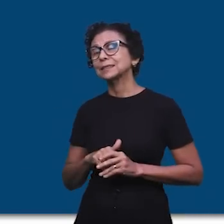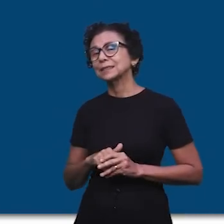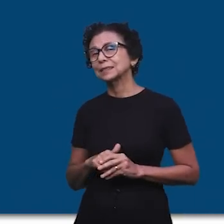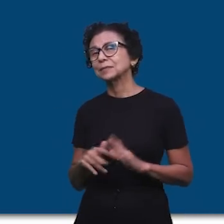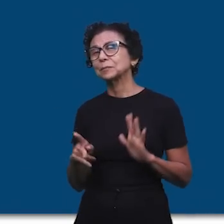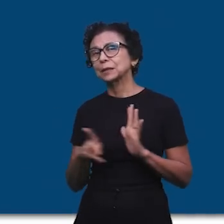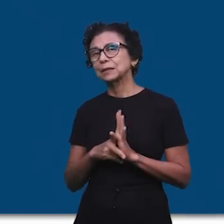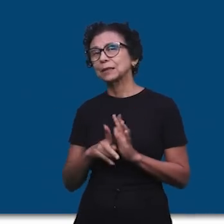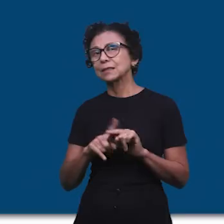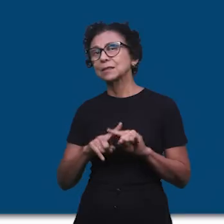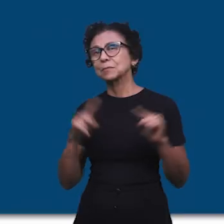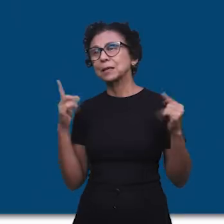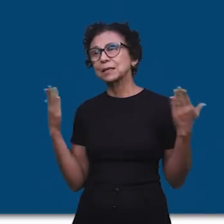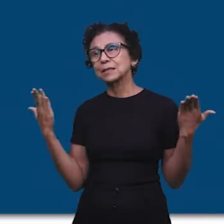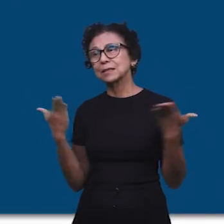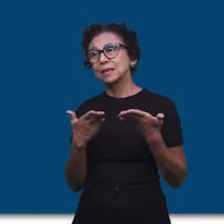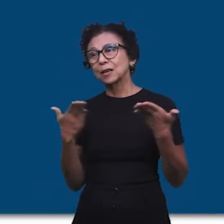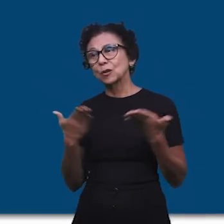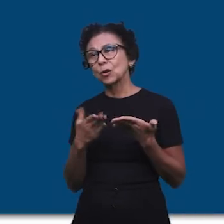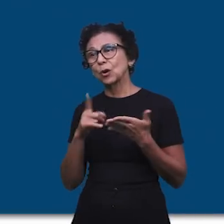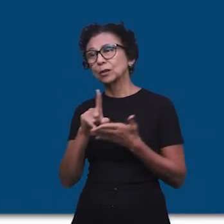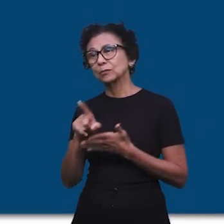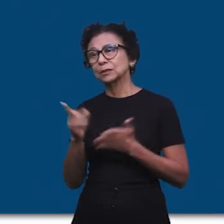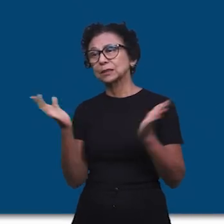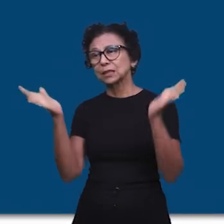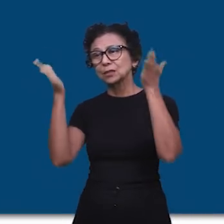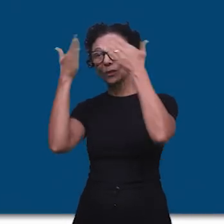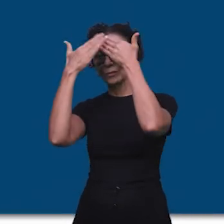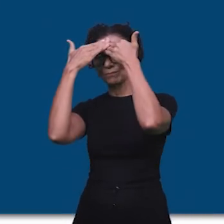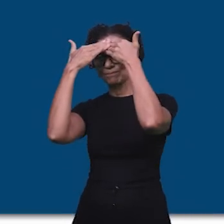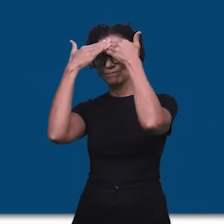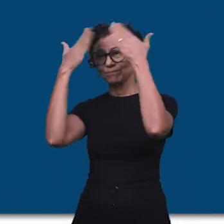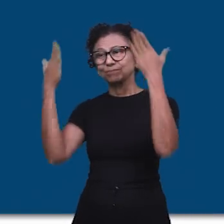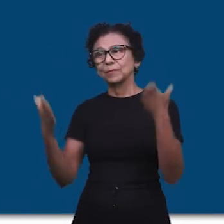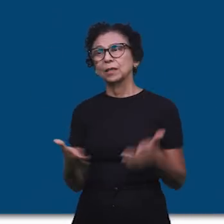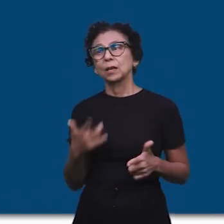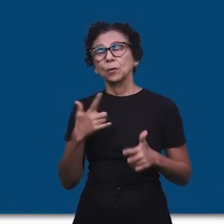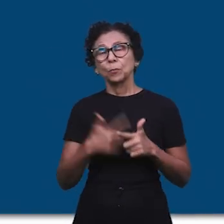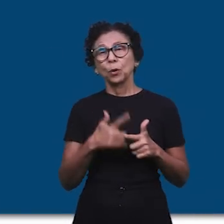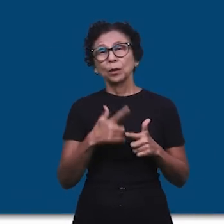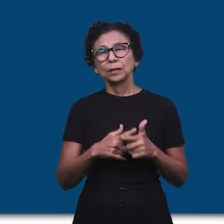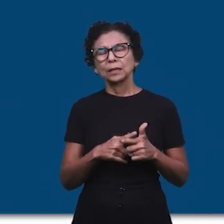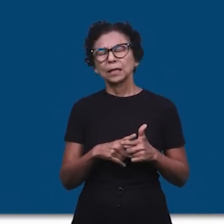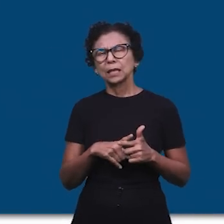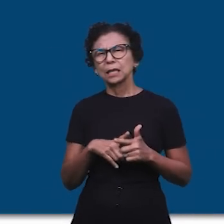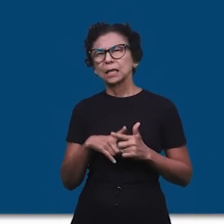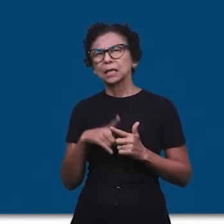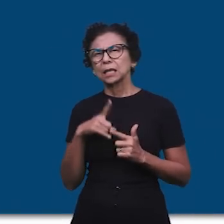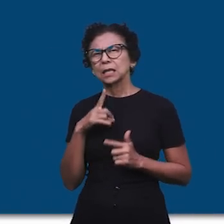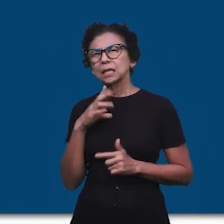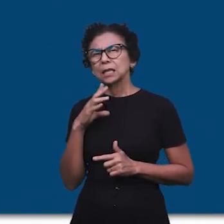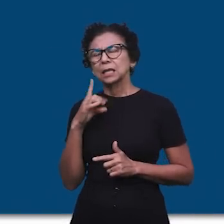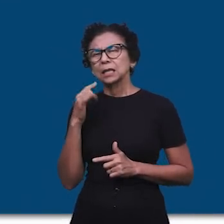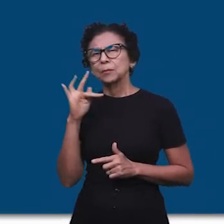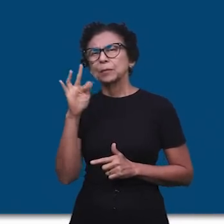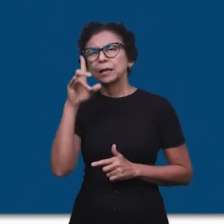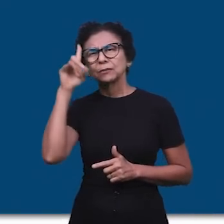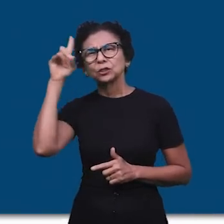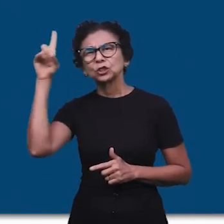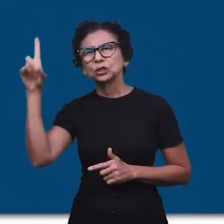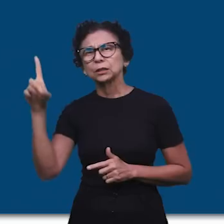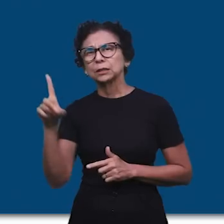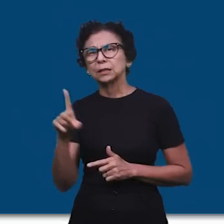Mas agora isso está encoberto aos teus olhos, porque dias virão sobre ti, em que os